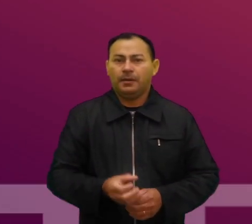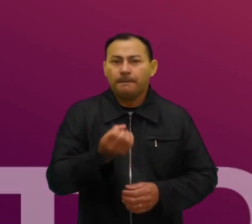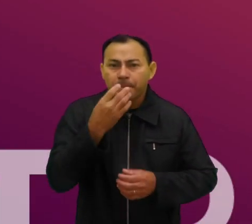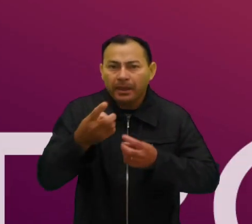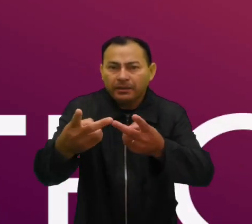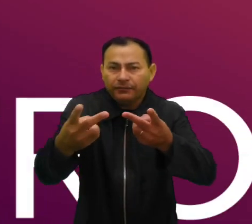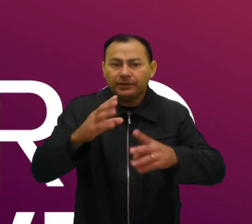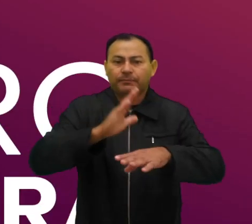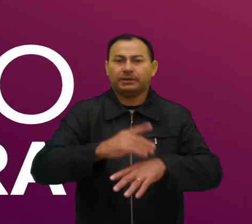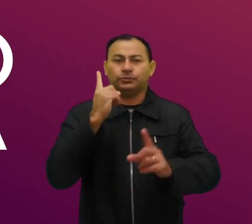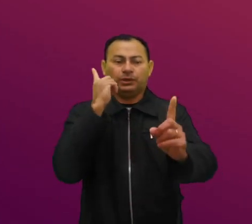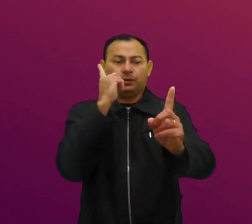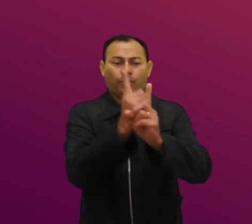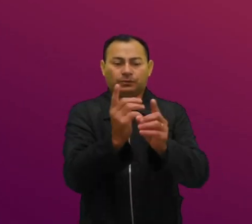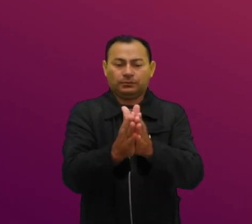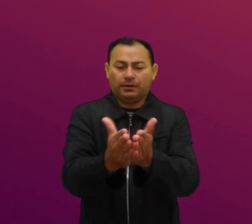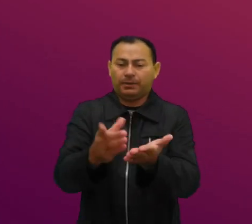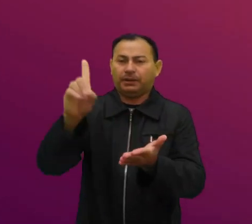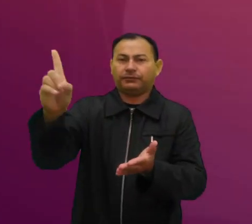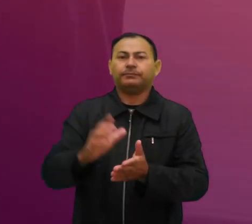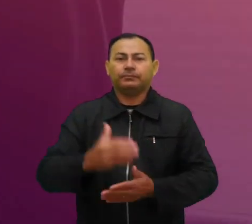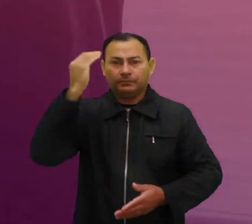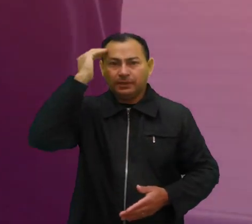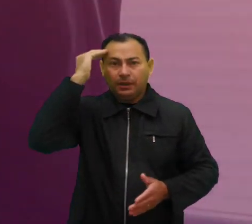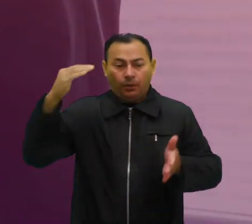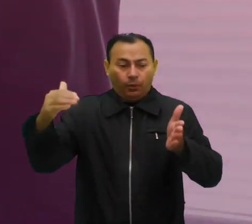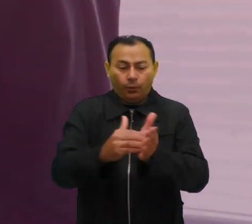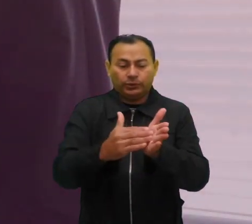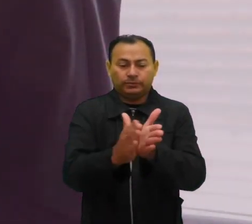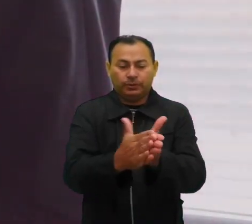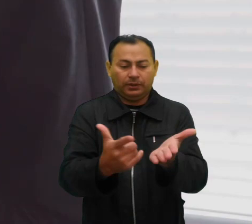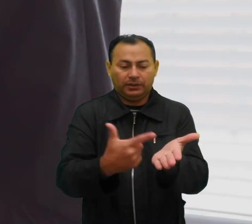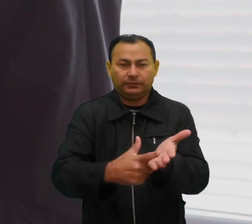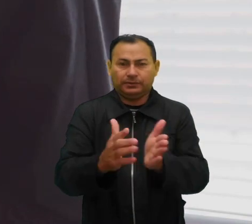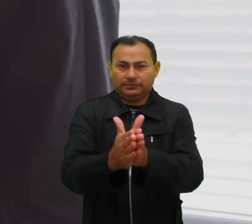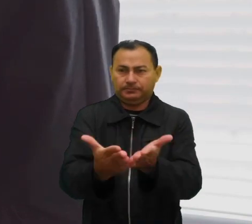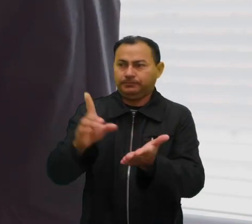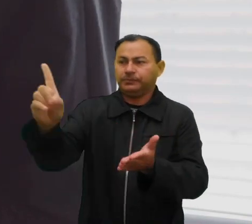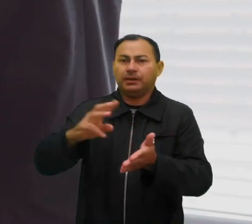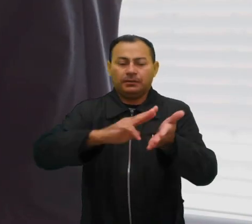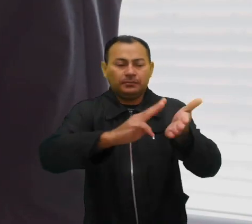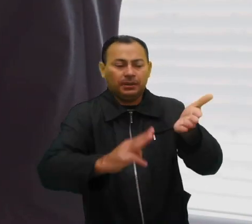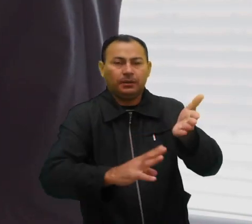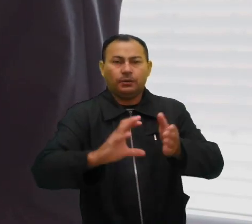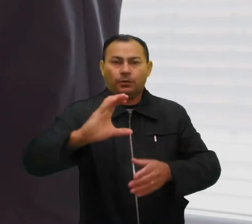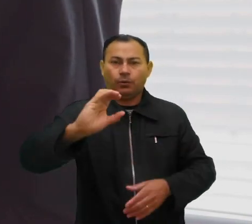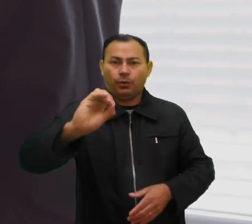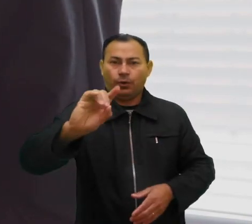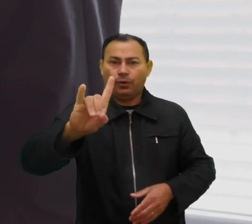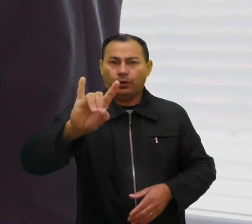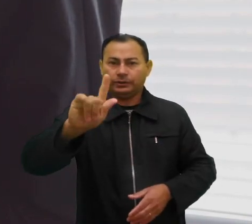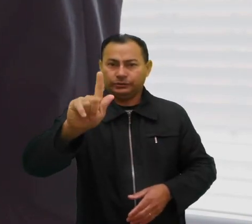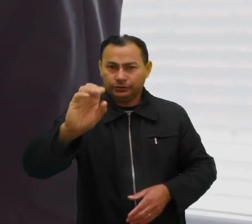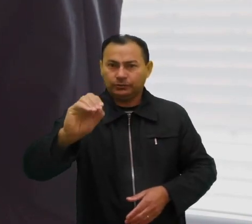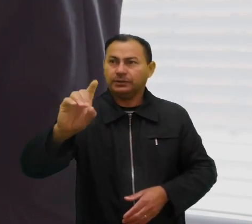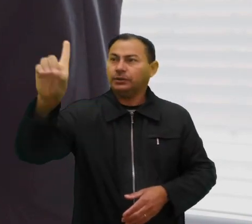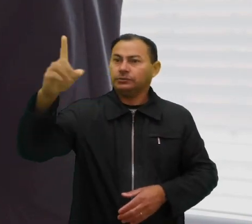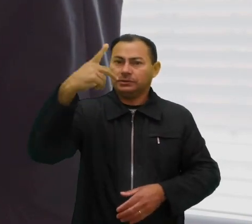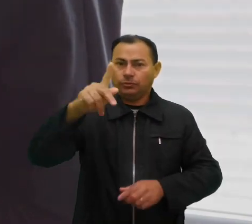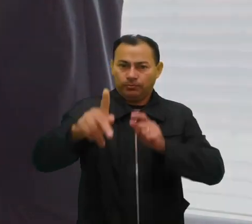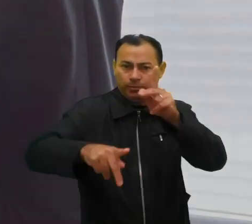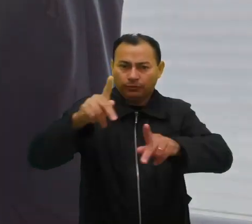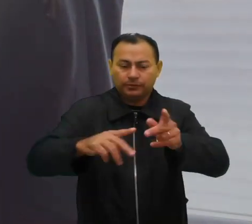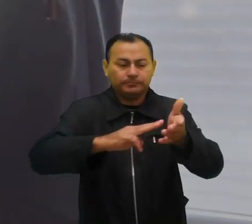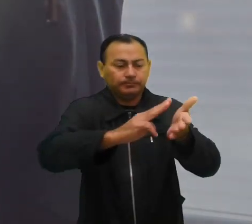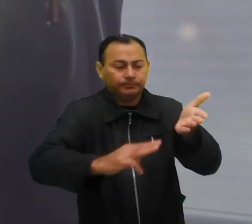Seja bem-vindo a mais um encontro com a Palavra. Entendemos que o último livro da Bíblia é uma mensagem em código de Deus para o seu povo, e